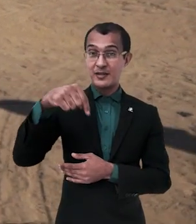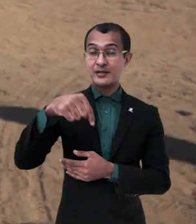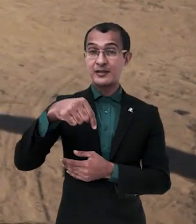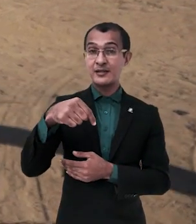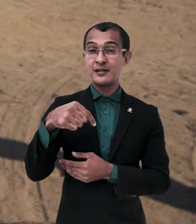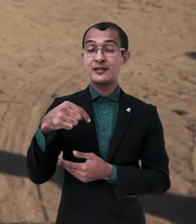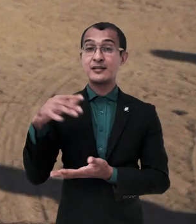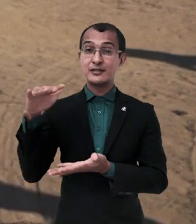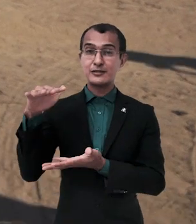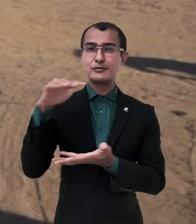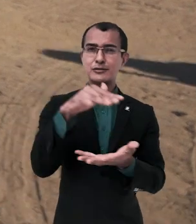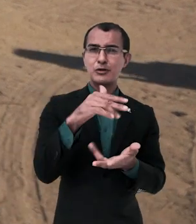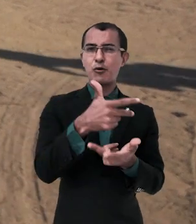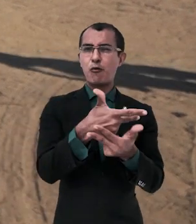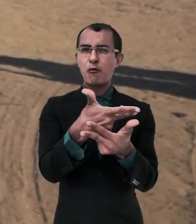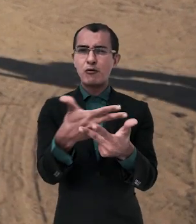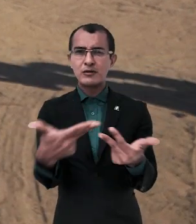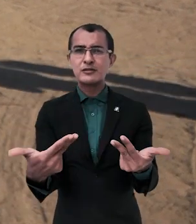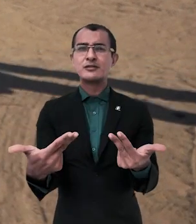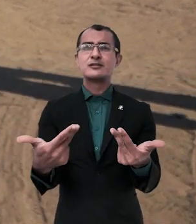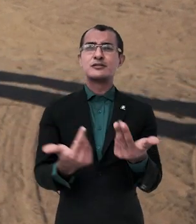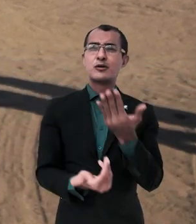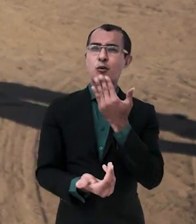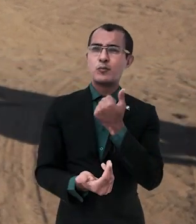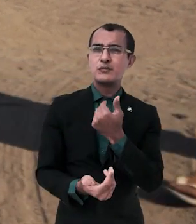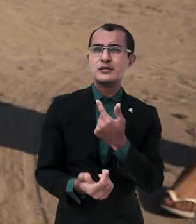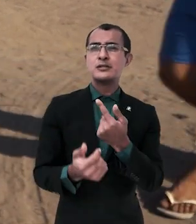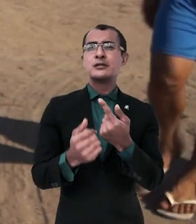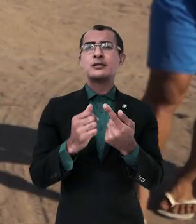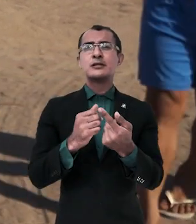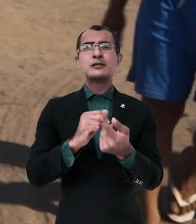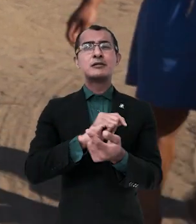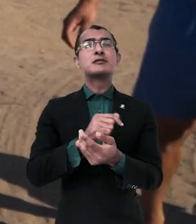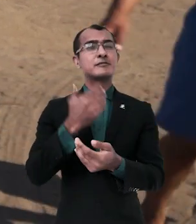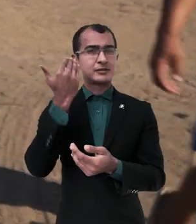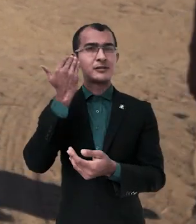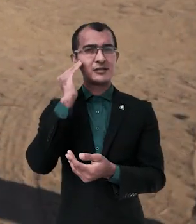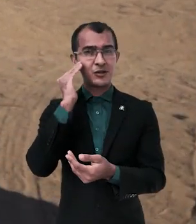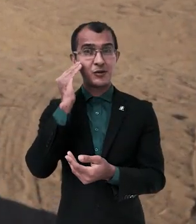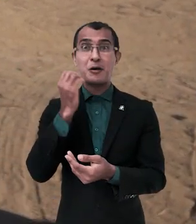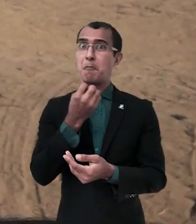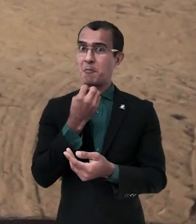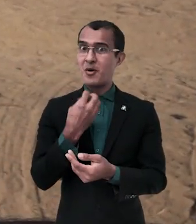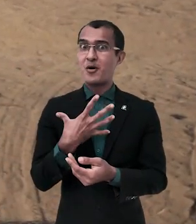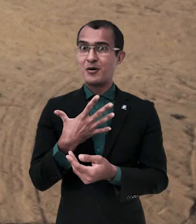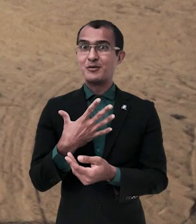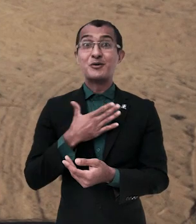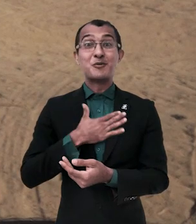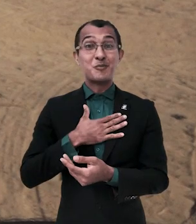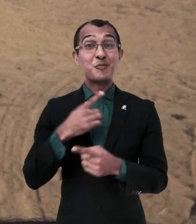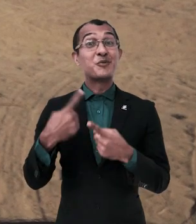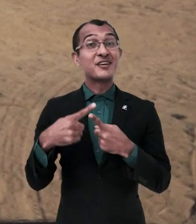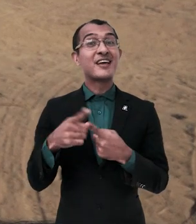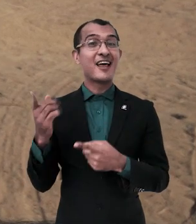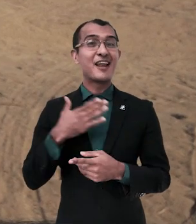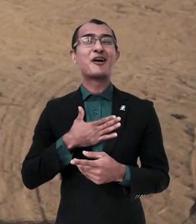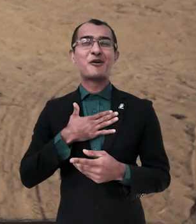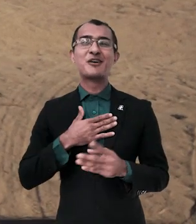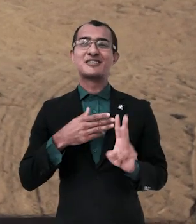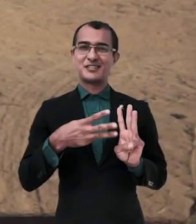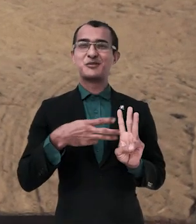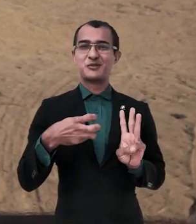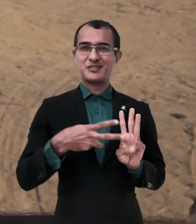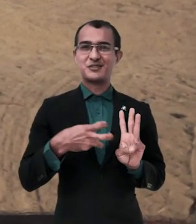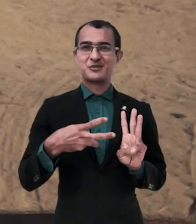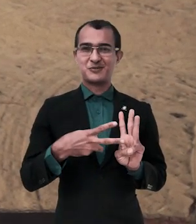né? Ele veio à aldeia trazer coisa para nós, trazer cesta básica, entendeu? Ele boa, cara, porque